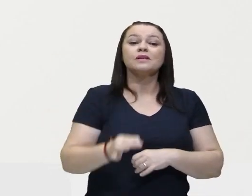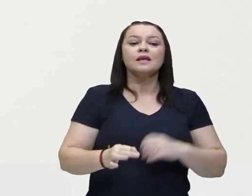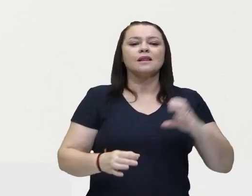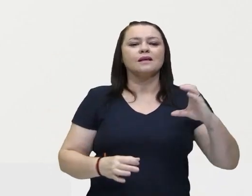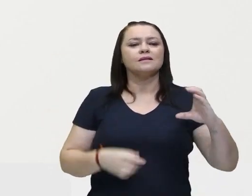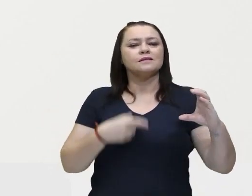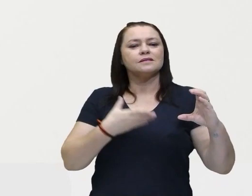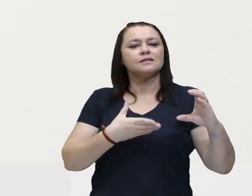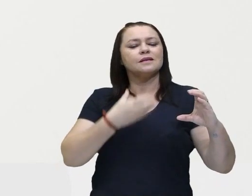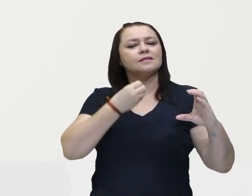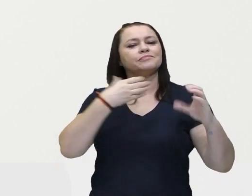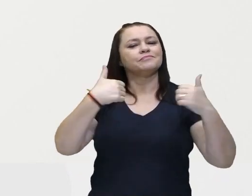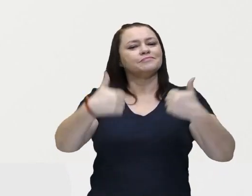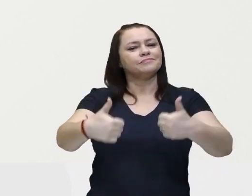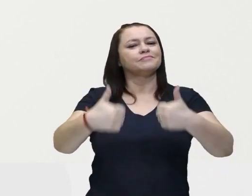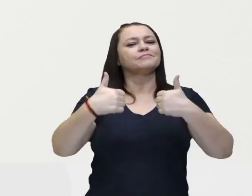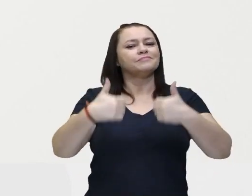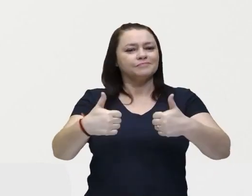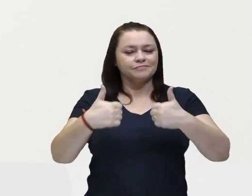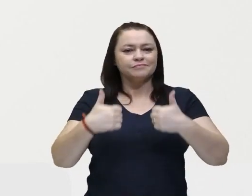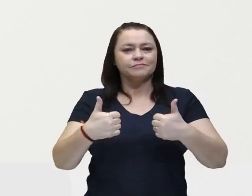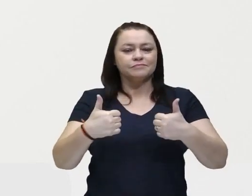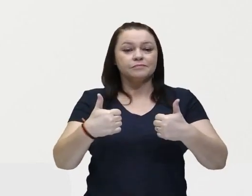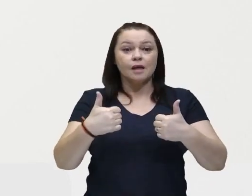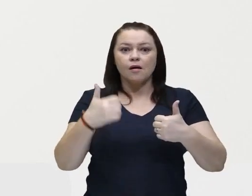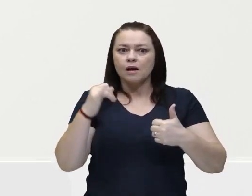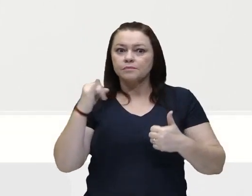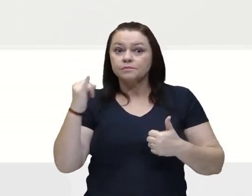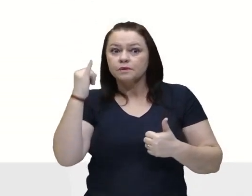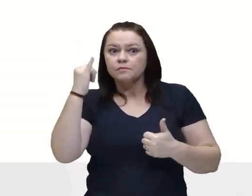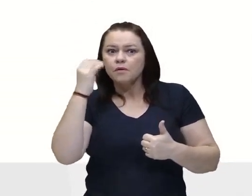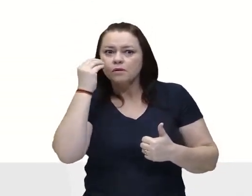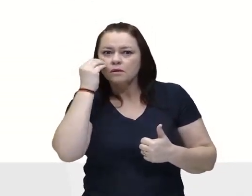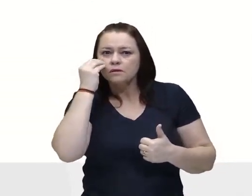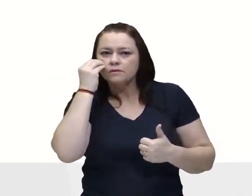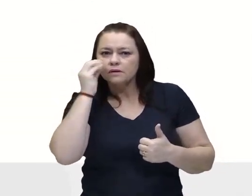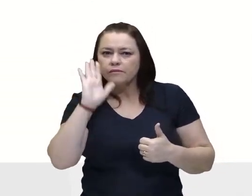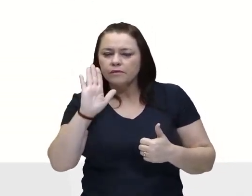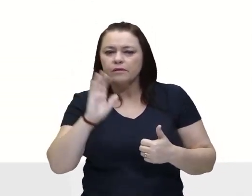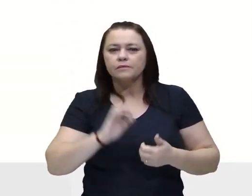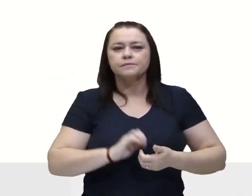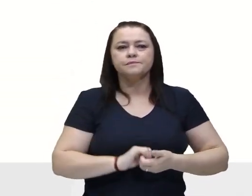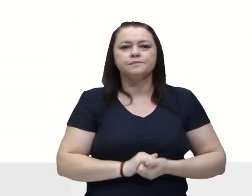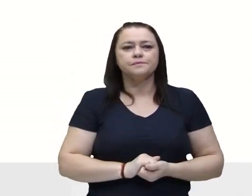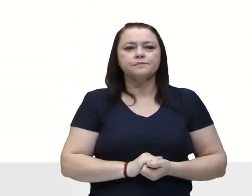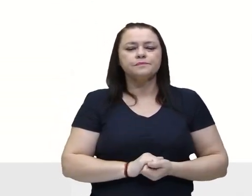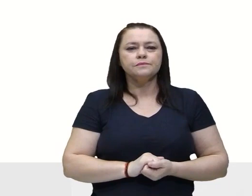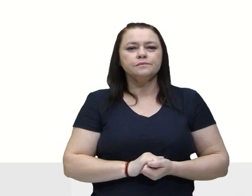Muito bem. Uma observação importante para você, meu querido amiguinho.